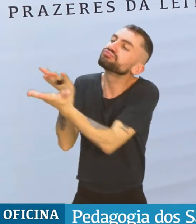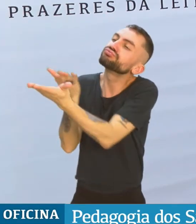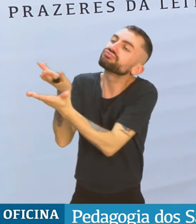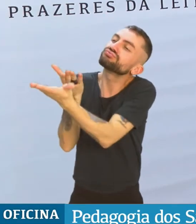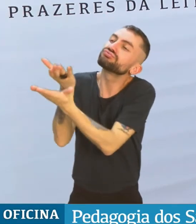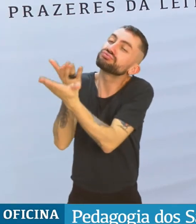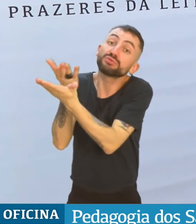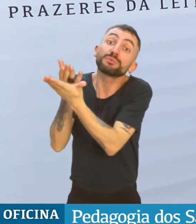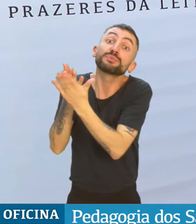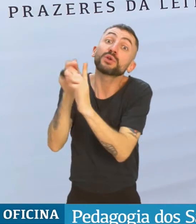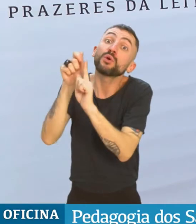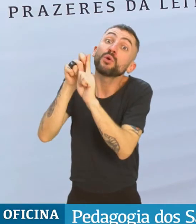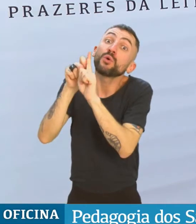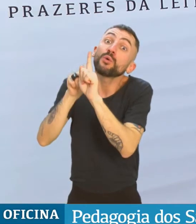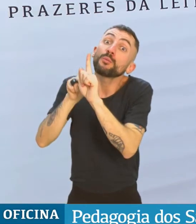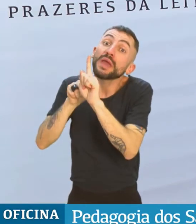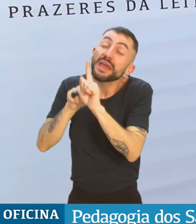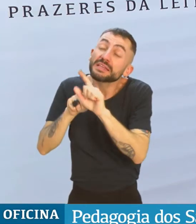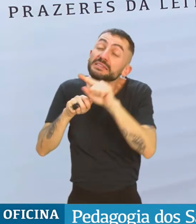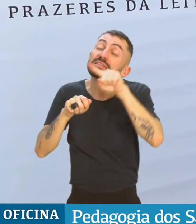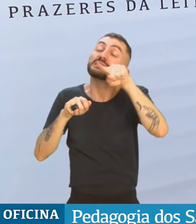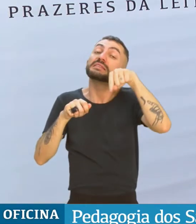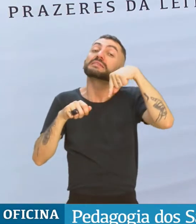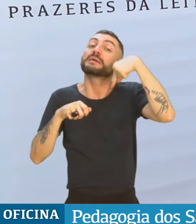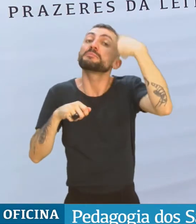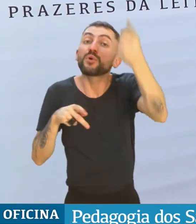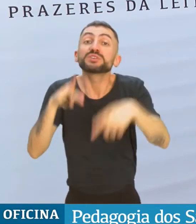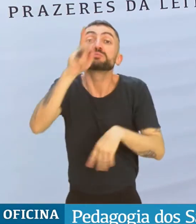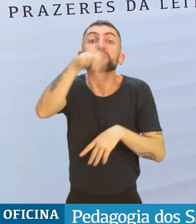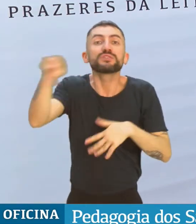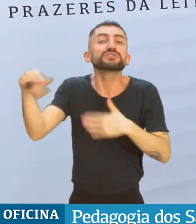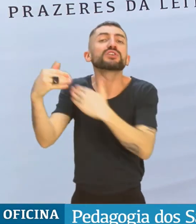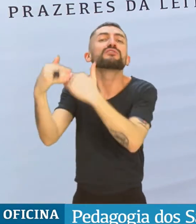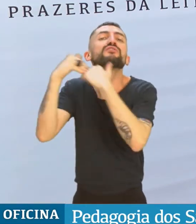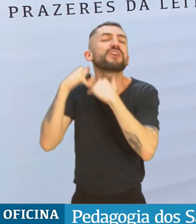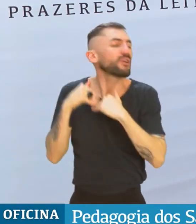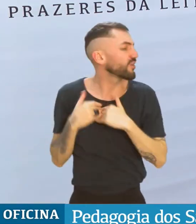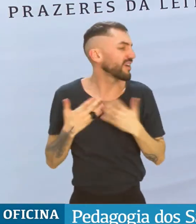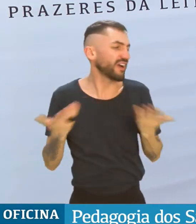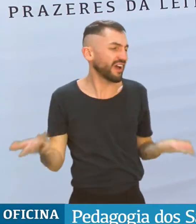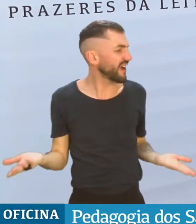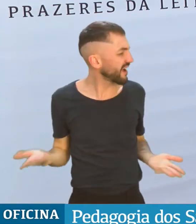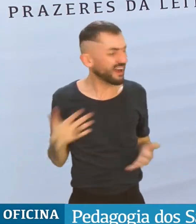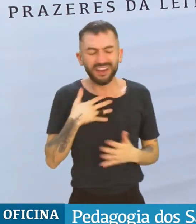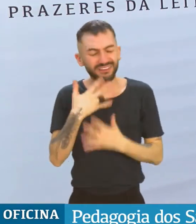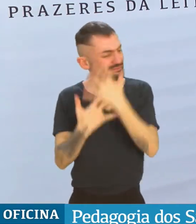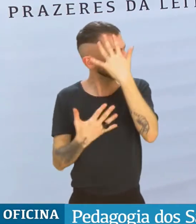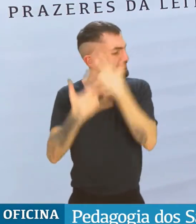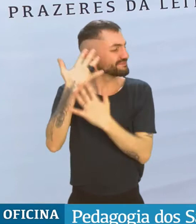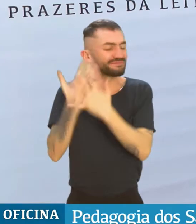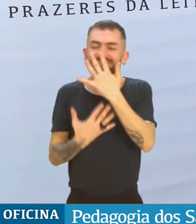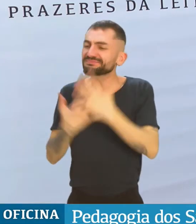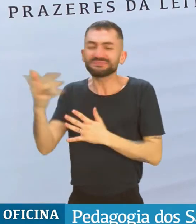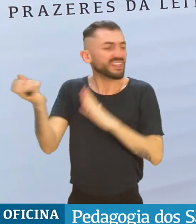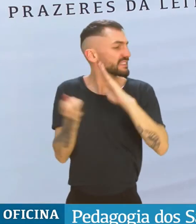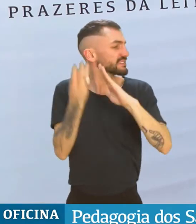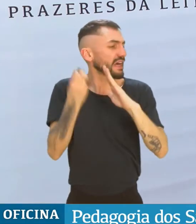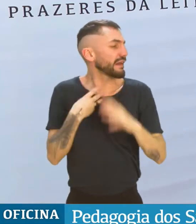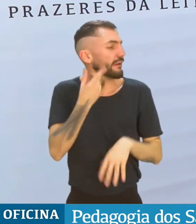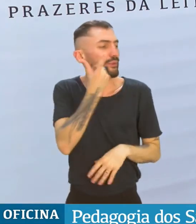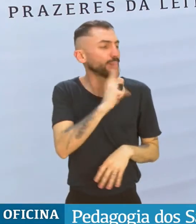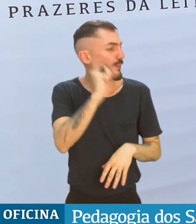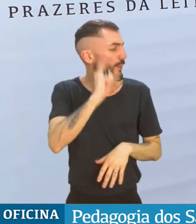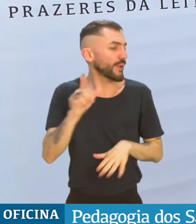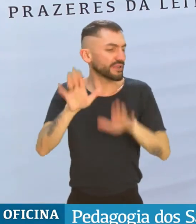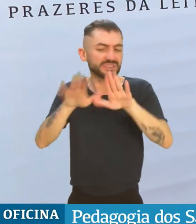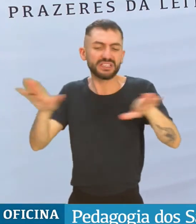depois uma professora veio conversar comigo que ela estava extremamente frustrada porque o sarau não deu certo, os alunos